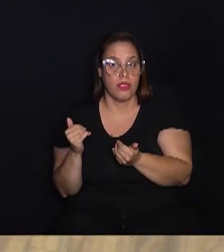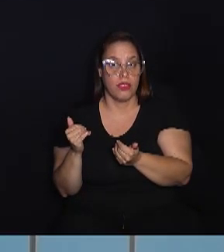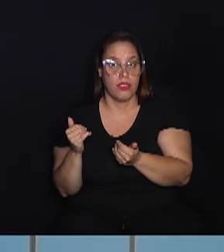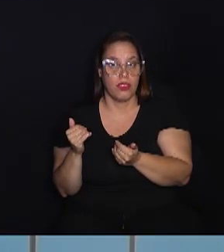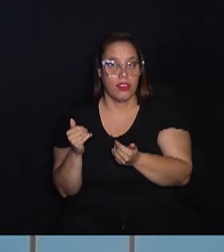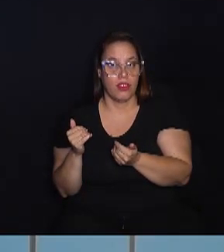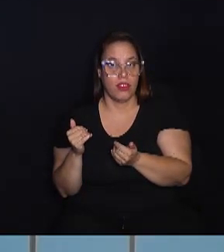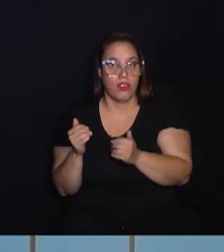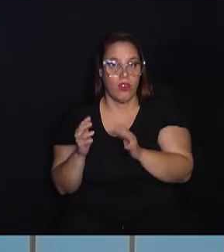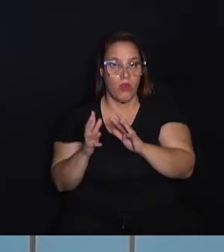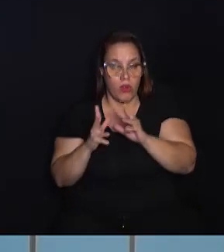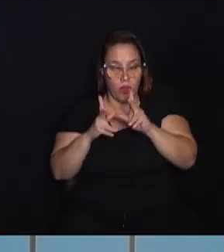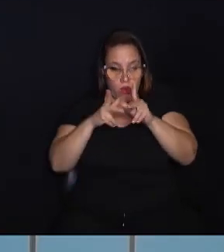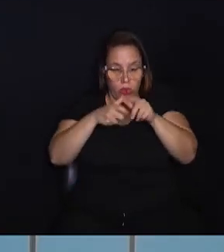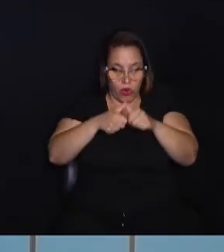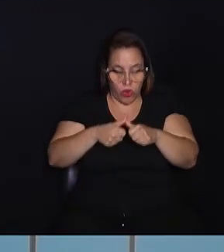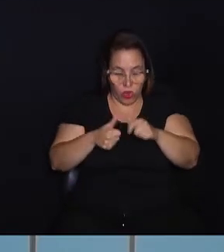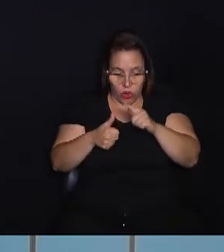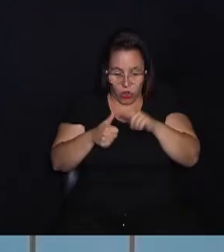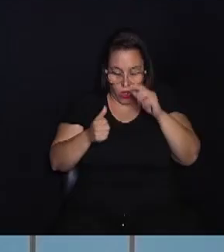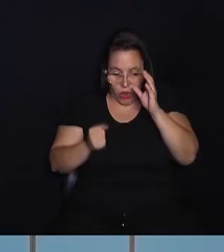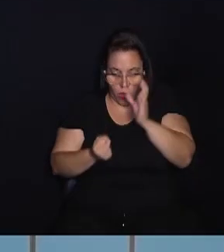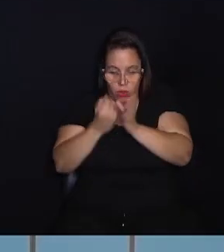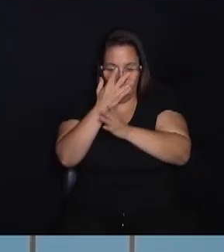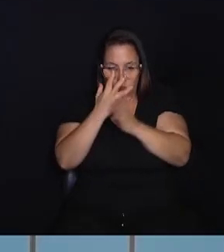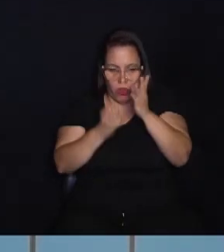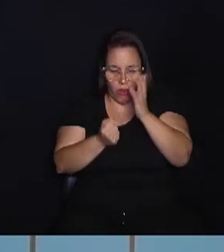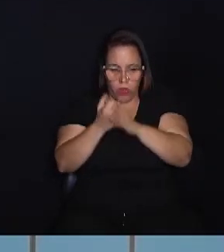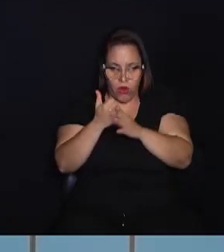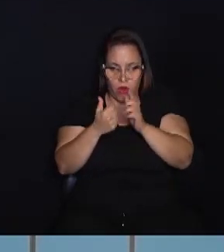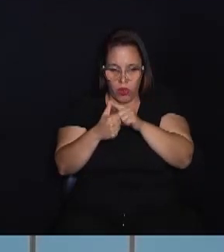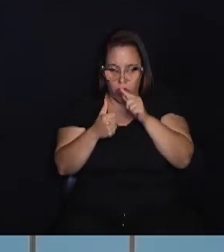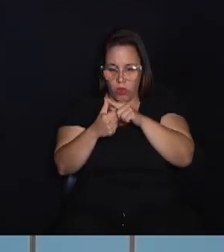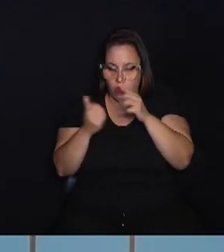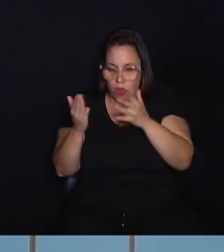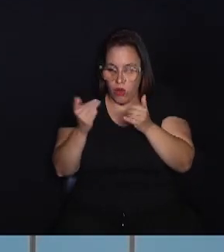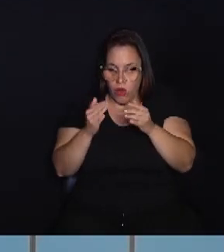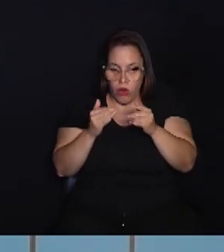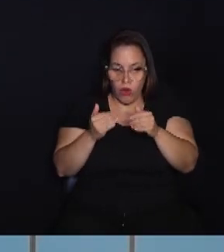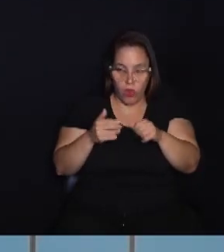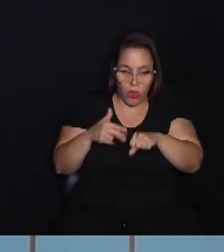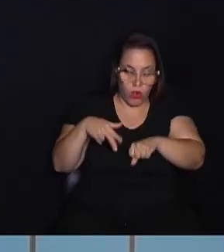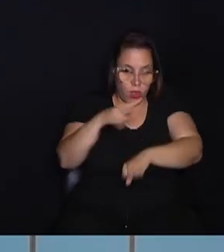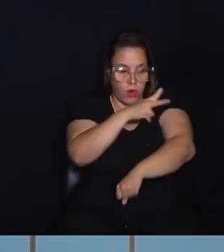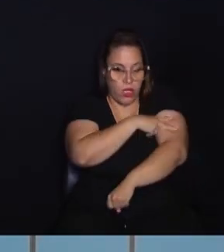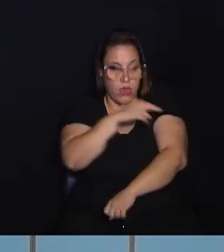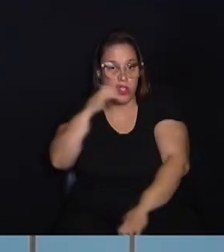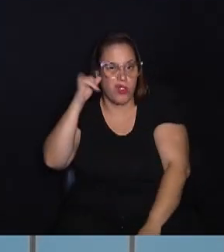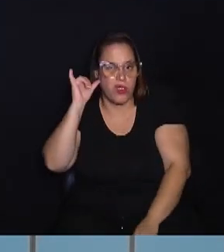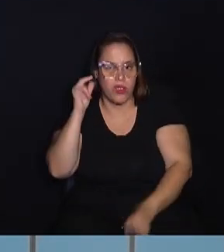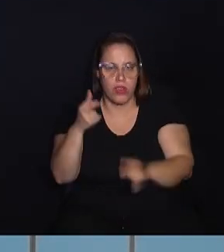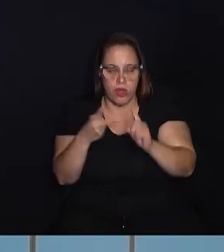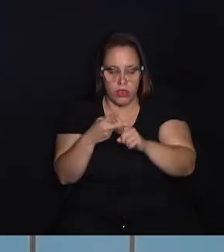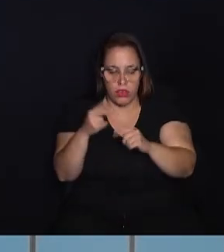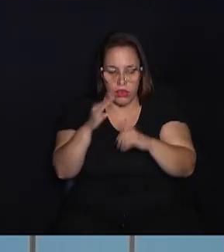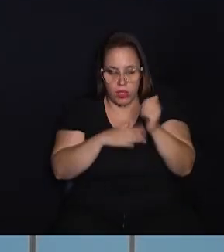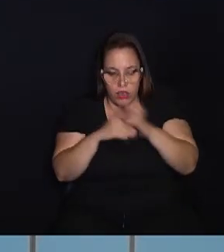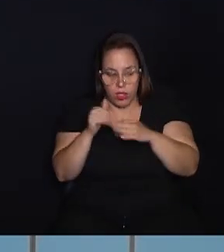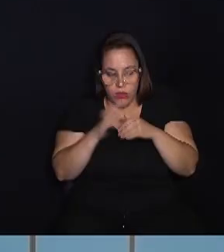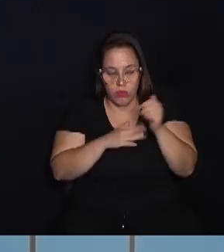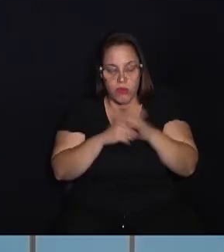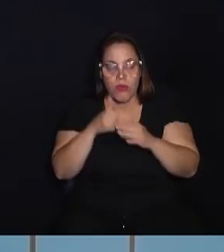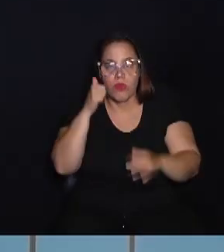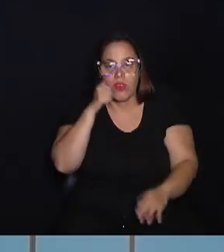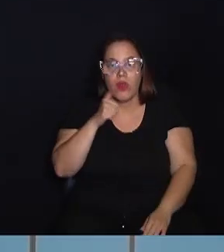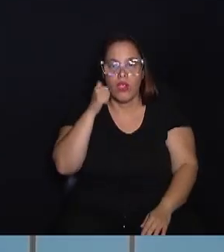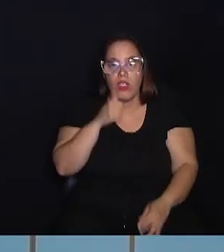Então o mundo está se criando uma rede global de jovens líderes em prevenção. Tratamento de mulheres,